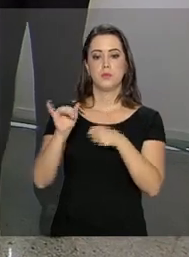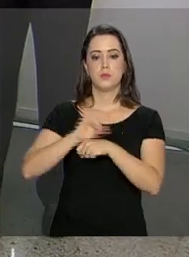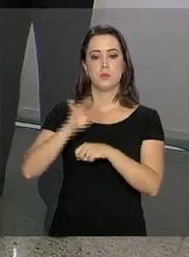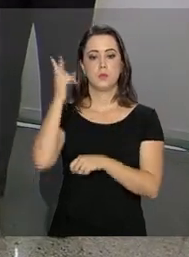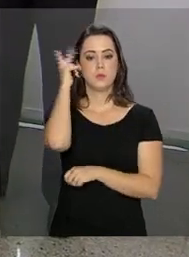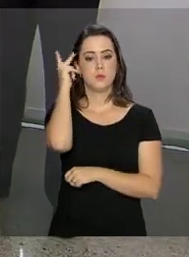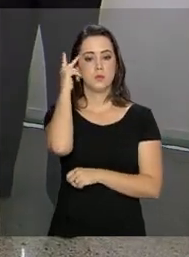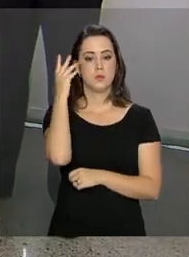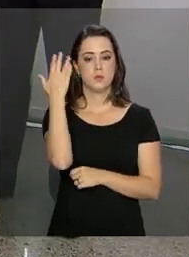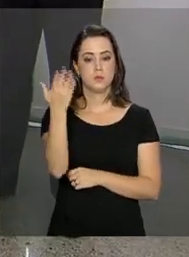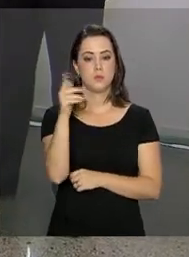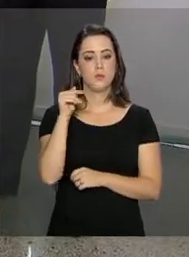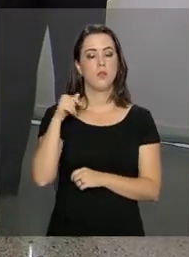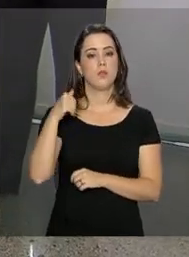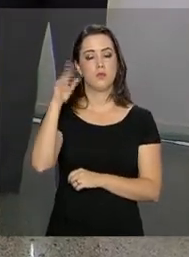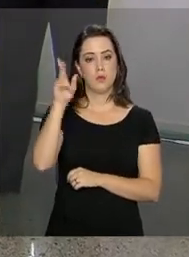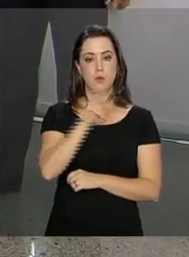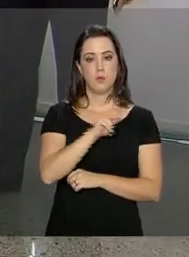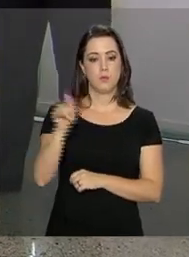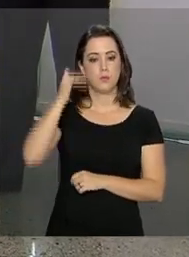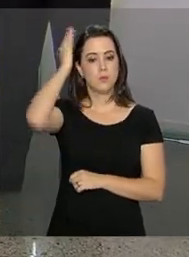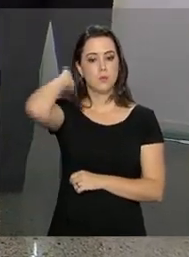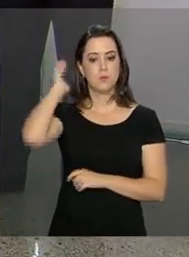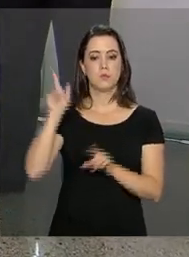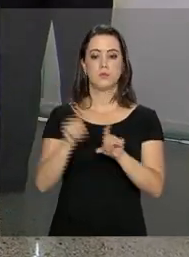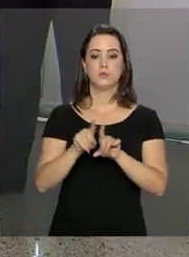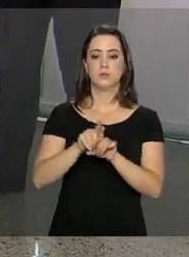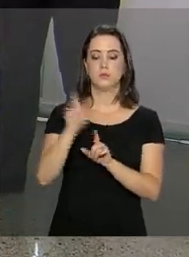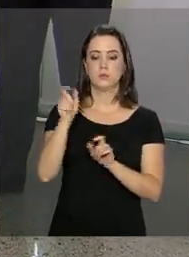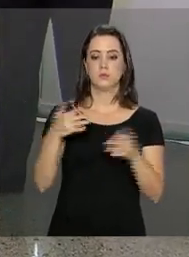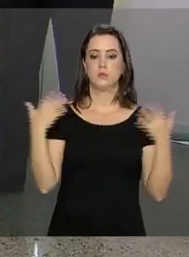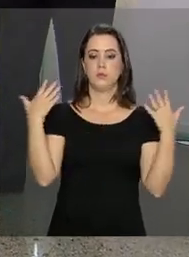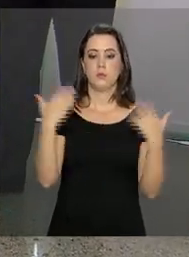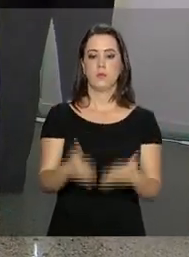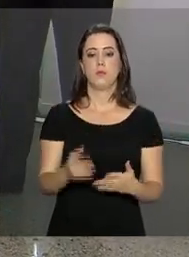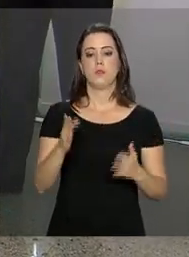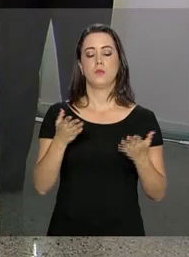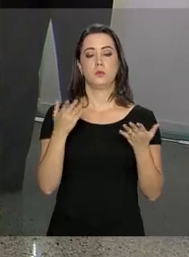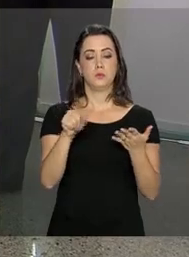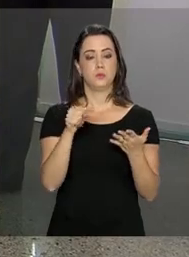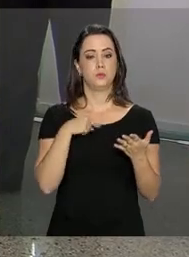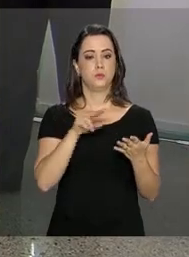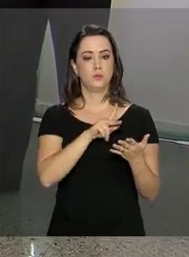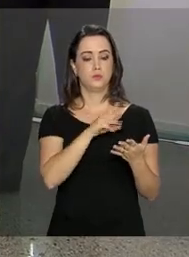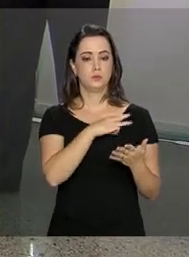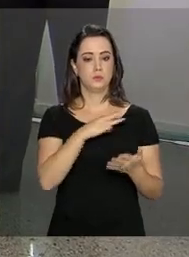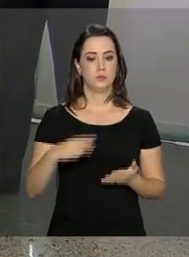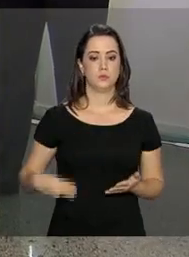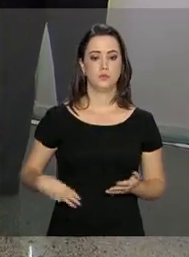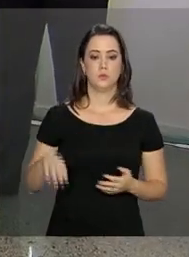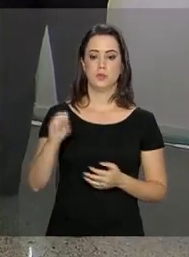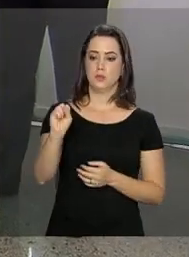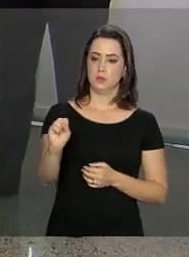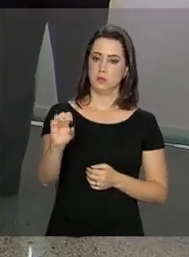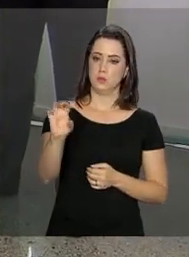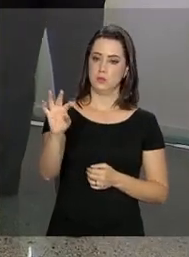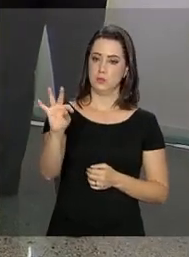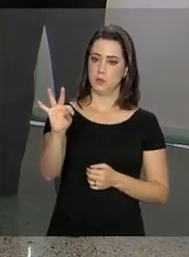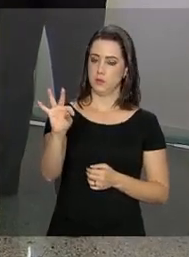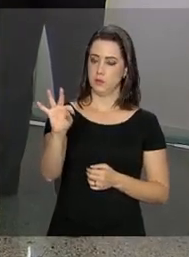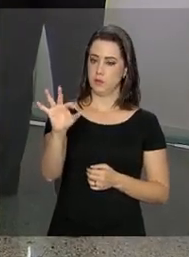paulista além do presidente michel temer também participaram do evento o ministro do supremo tribunal federal